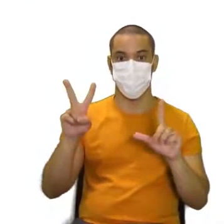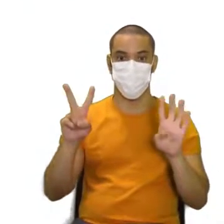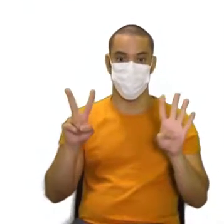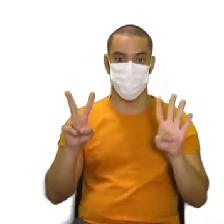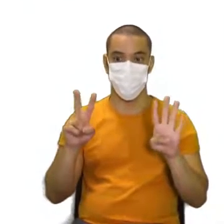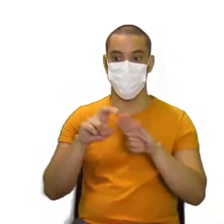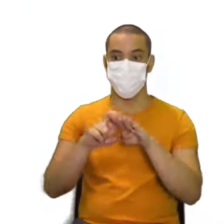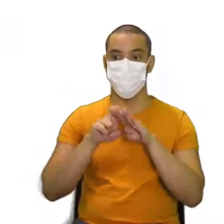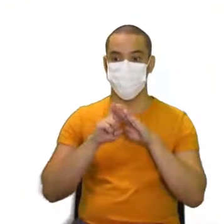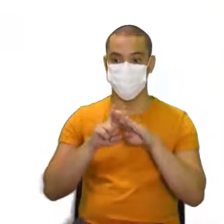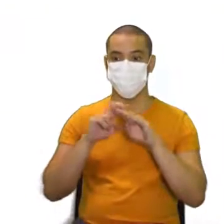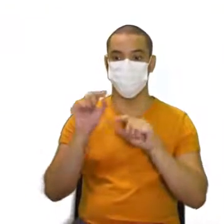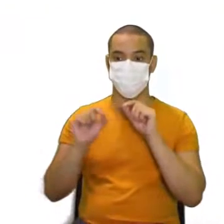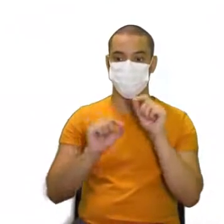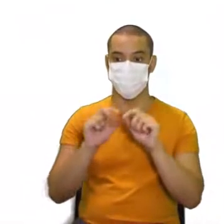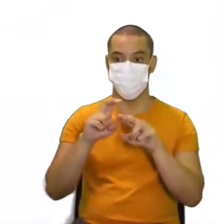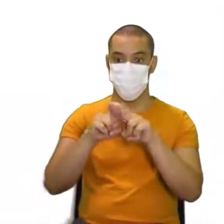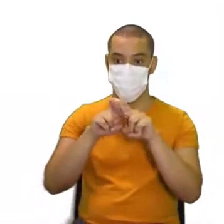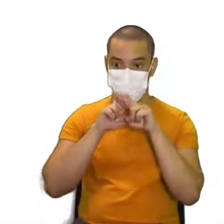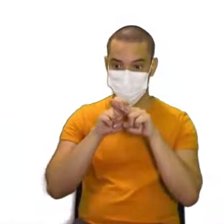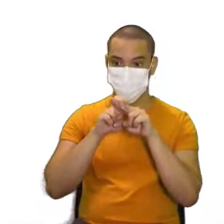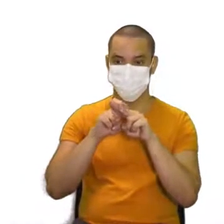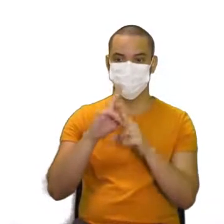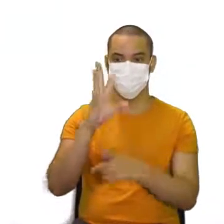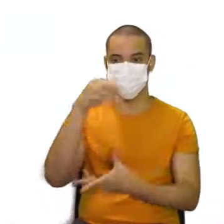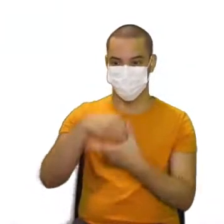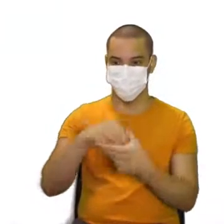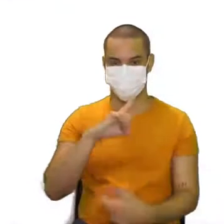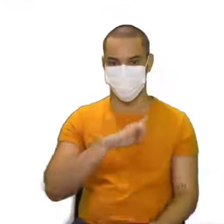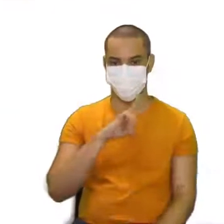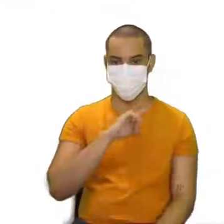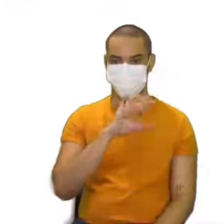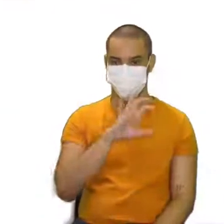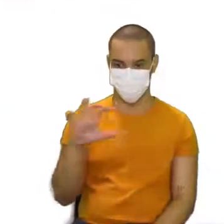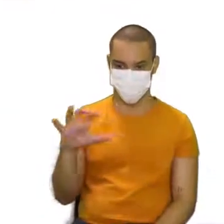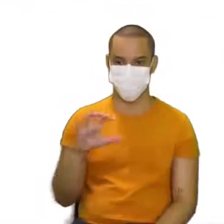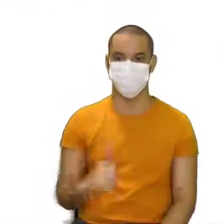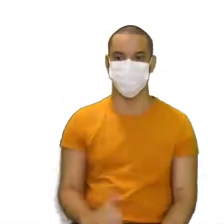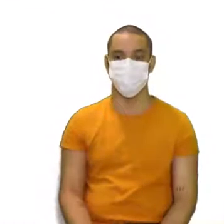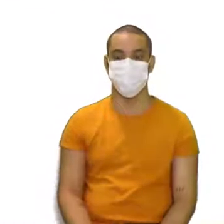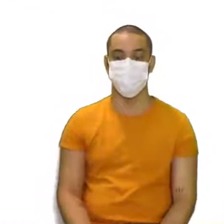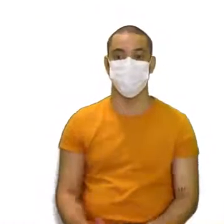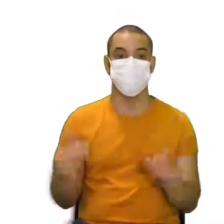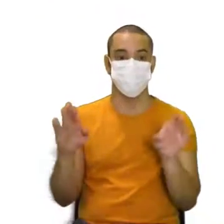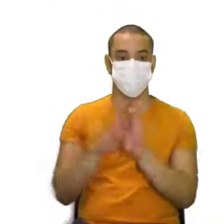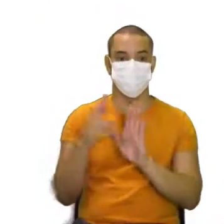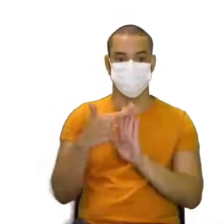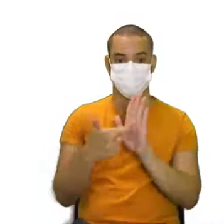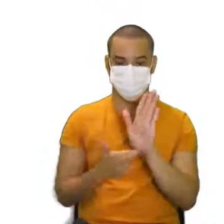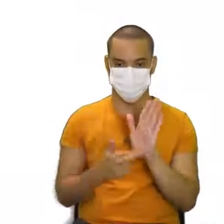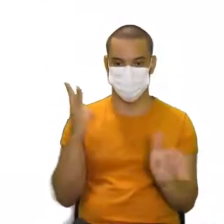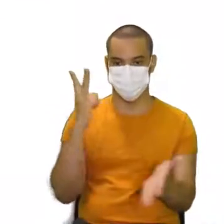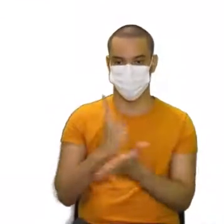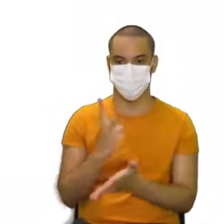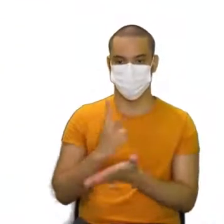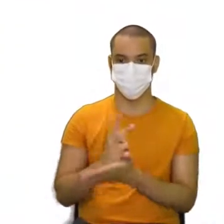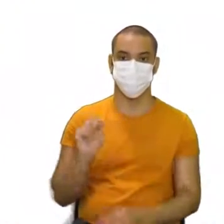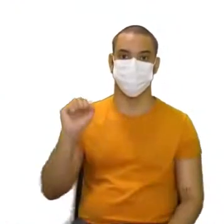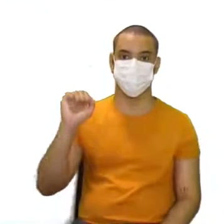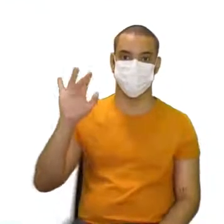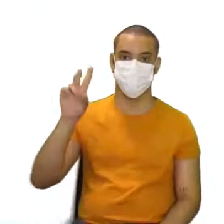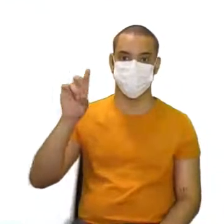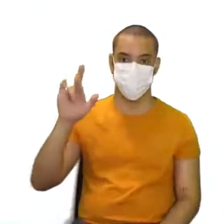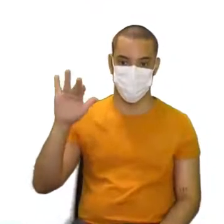portanto contido no plano da figura beleza sentido determinado pela regra da mão direita